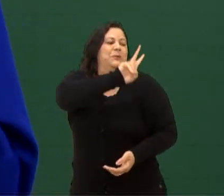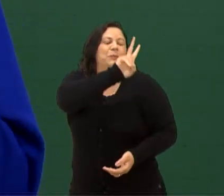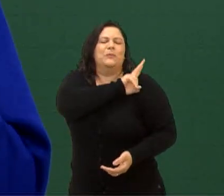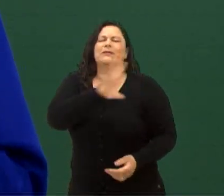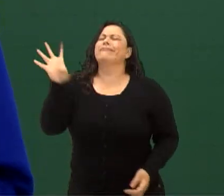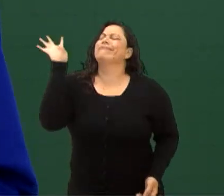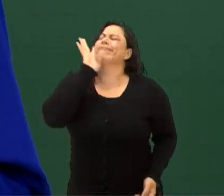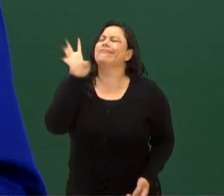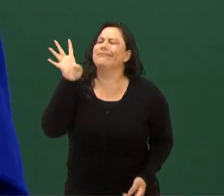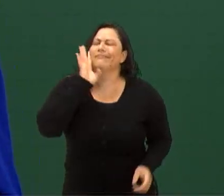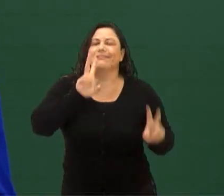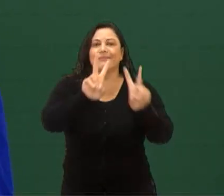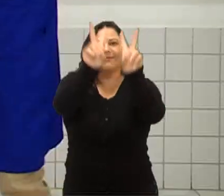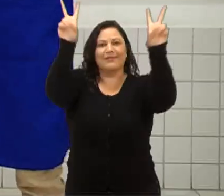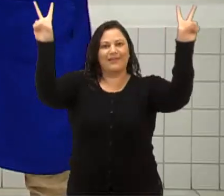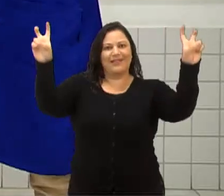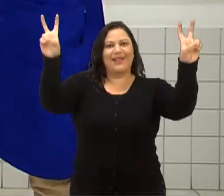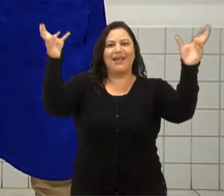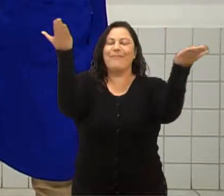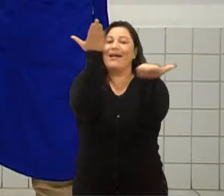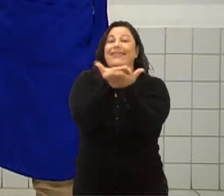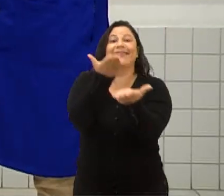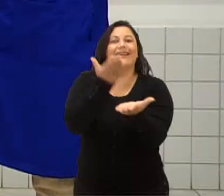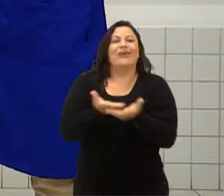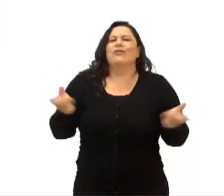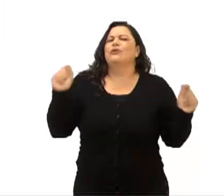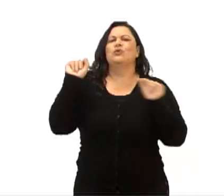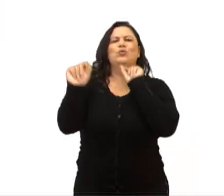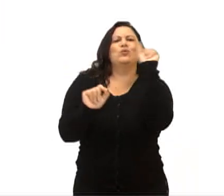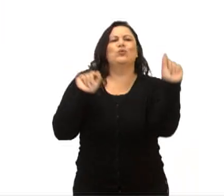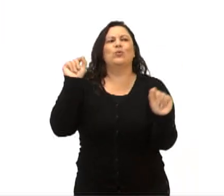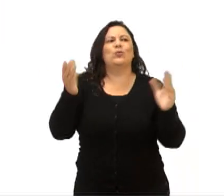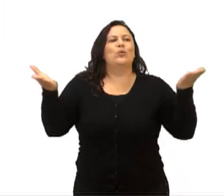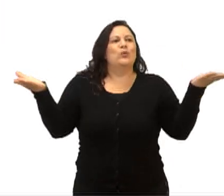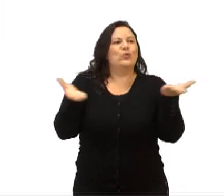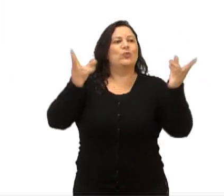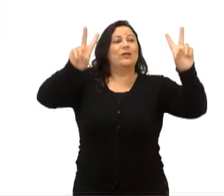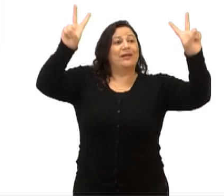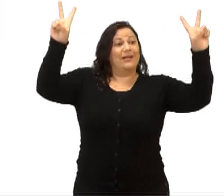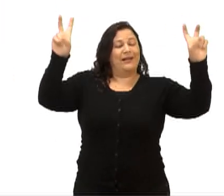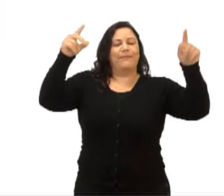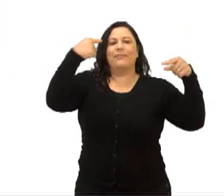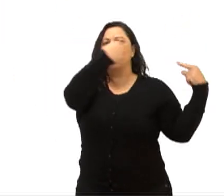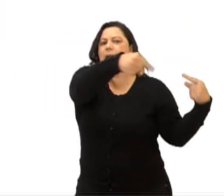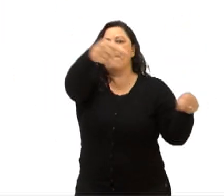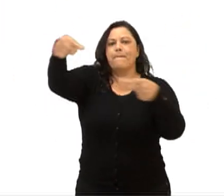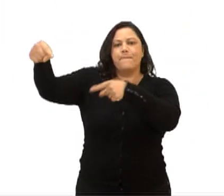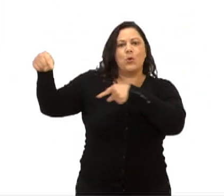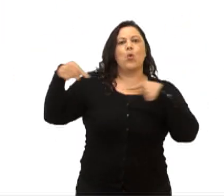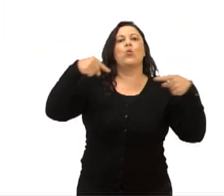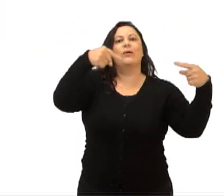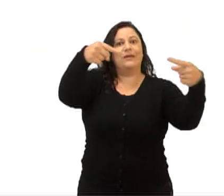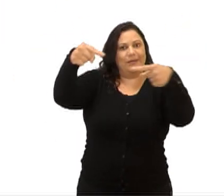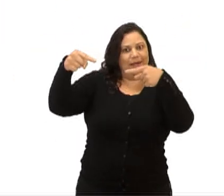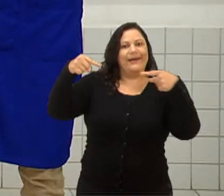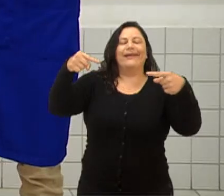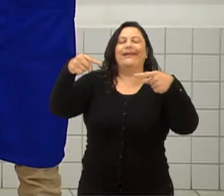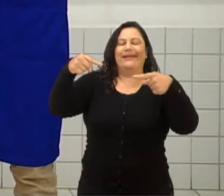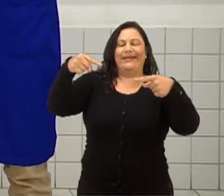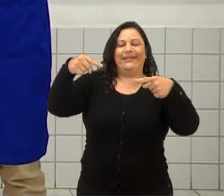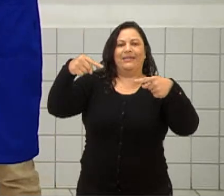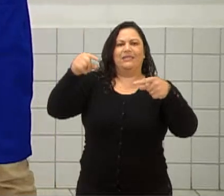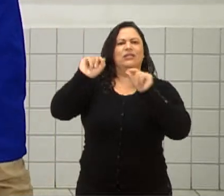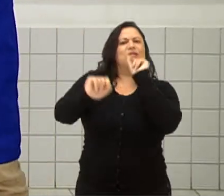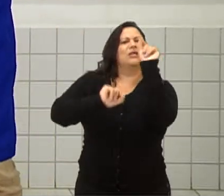legal. Tema da aula de hoje, portanto, olha aqui, política no sentido grego. Política